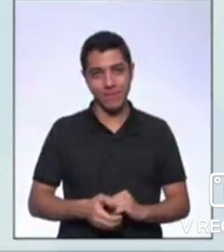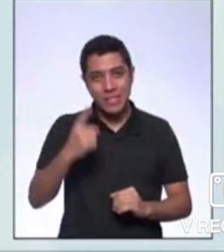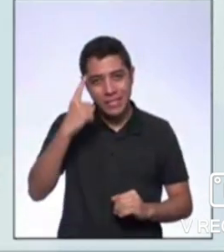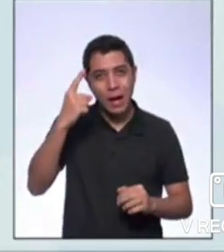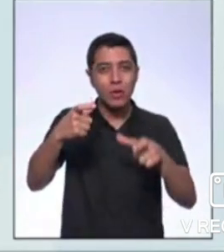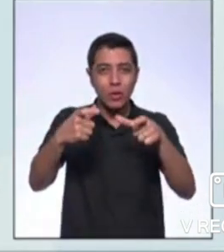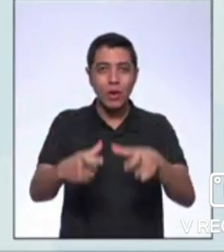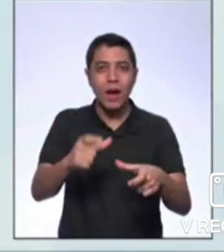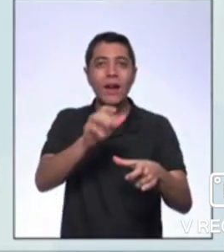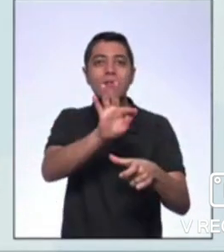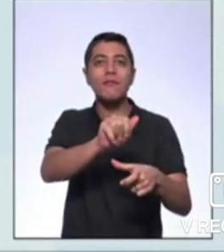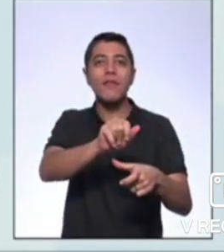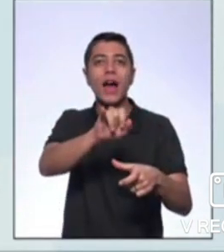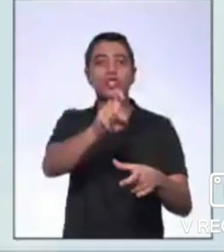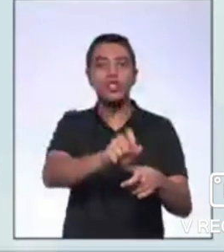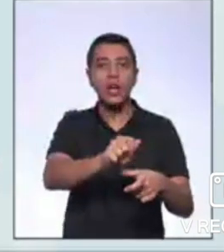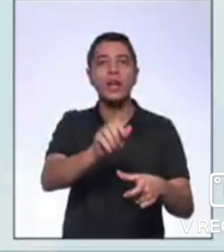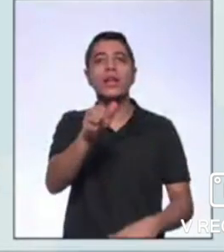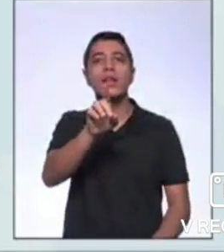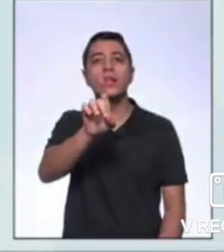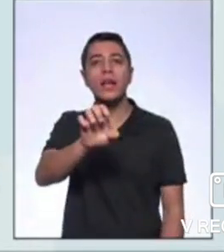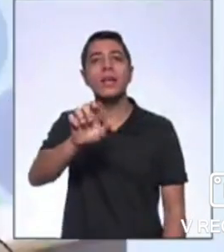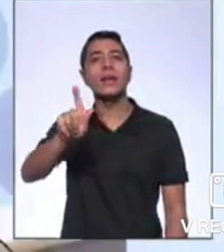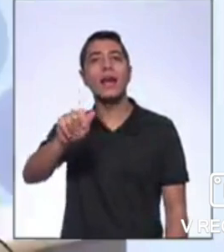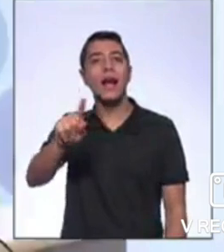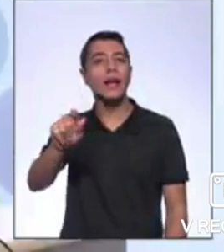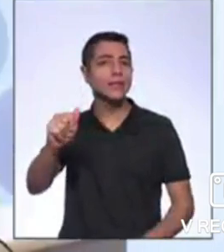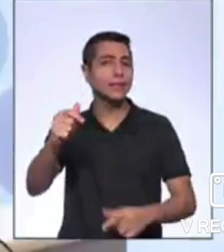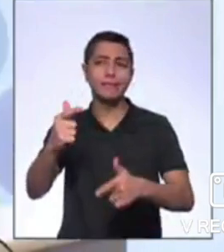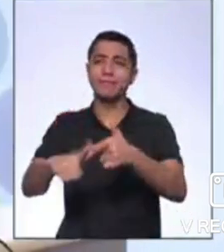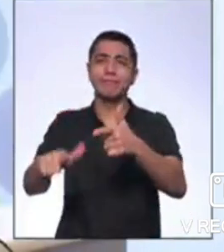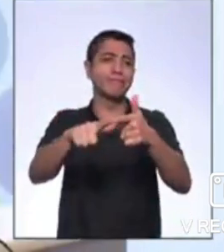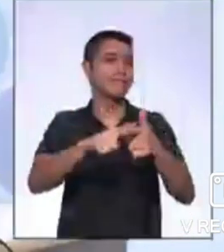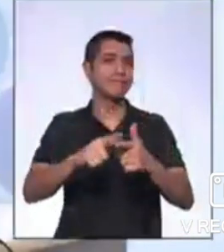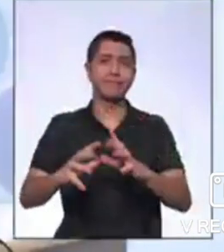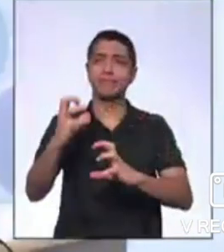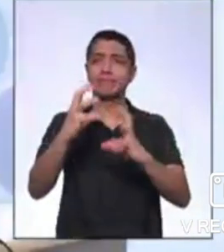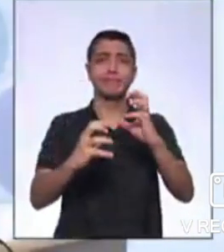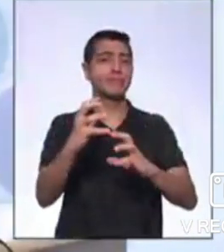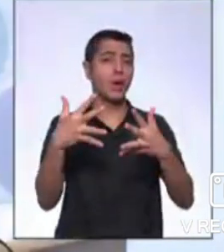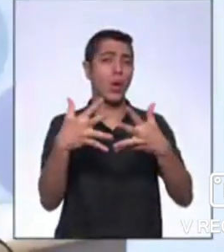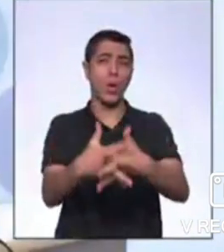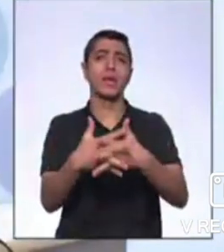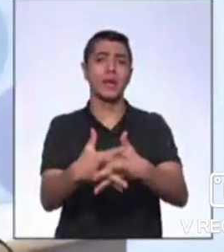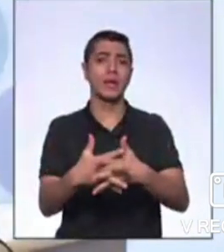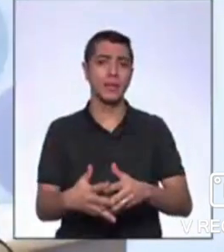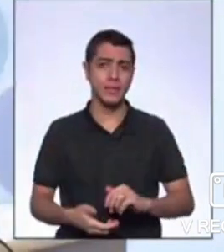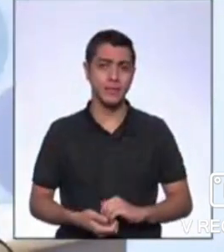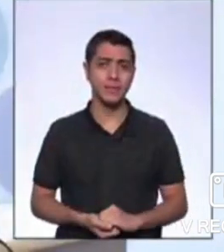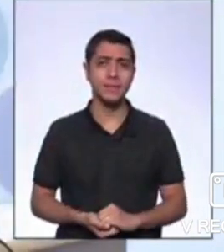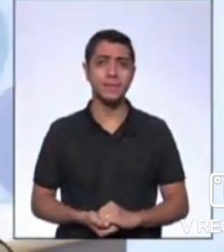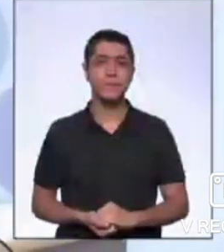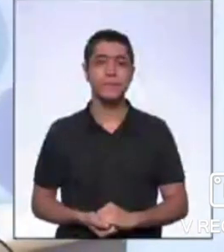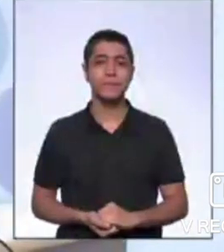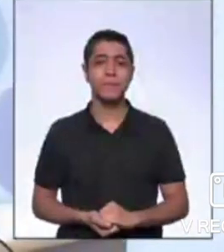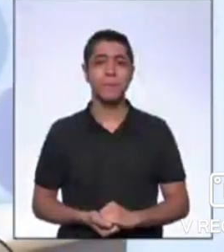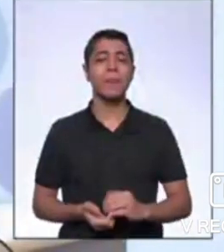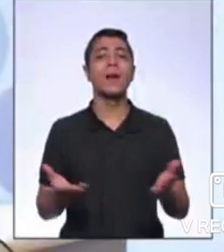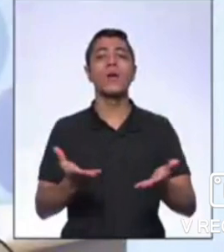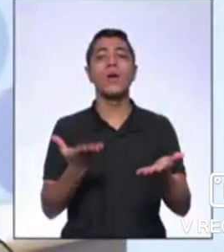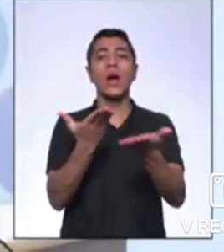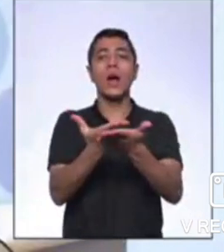muito complicada, né? Então, olha só, gente, para a gente terminar a nossa aula, eu vou deixar uma proposta de